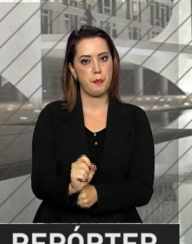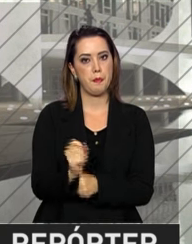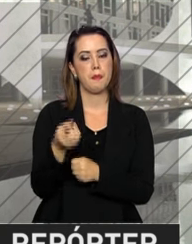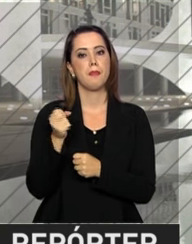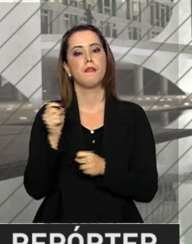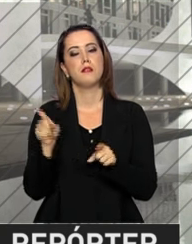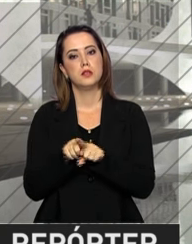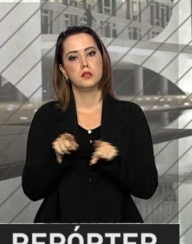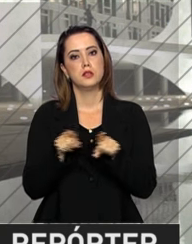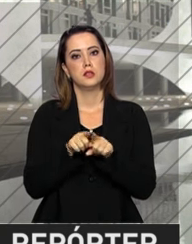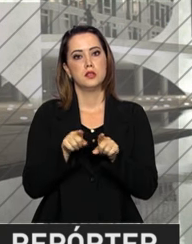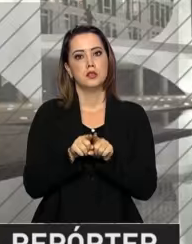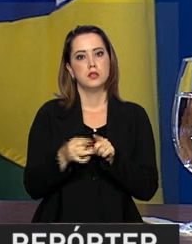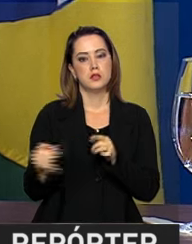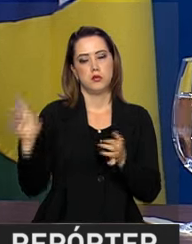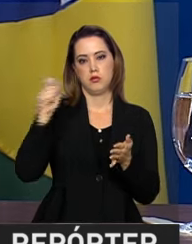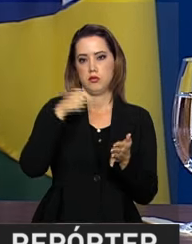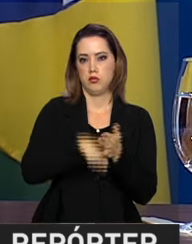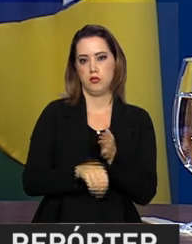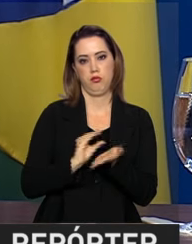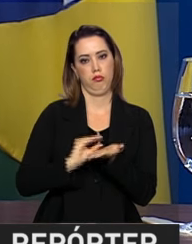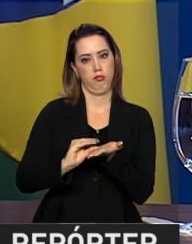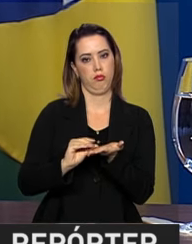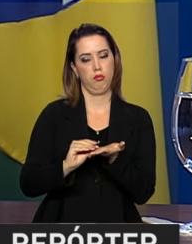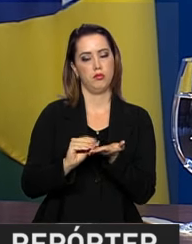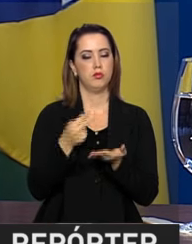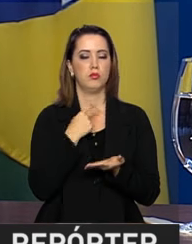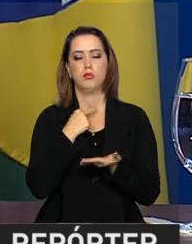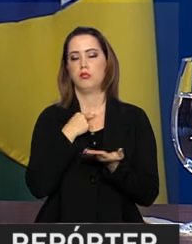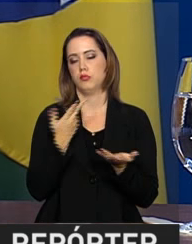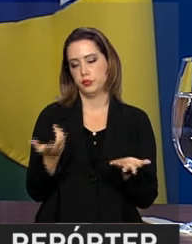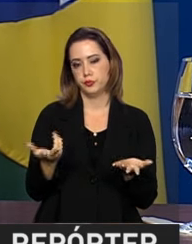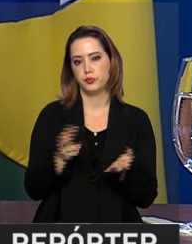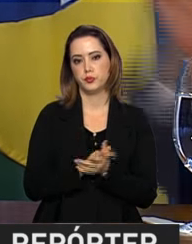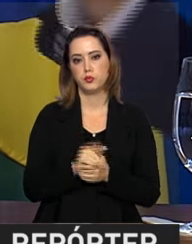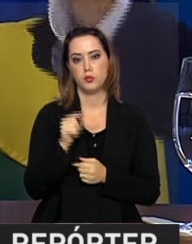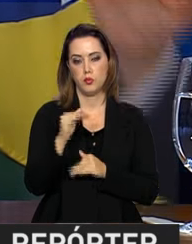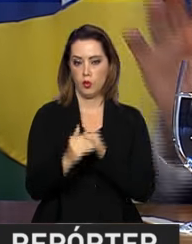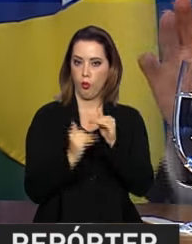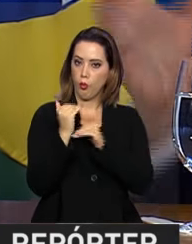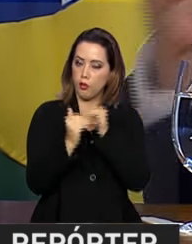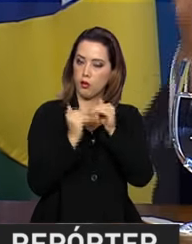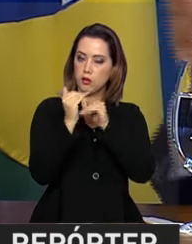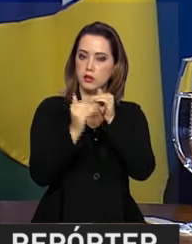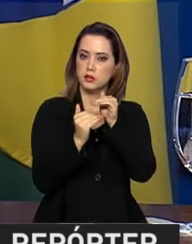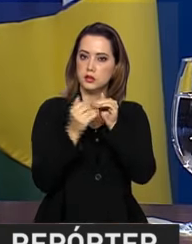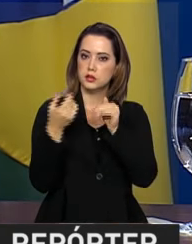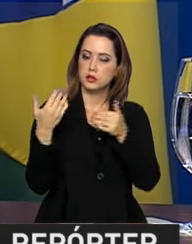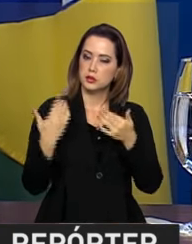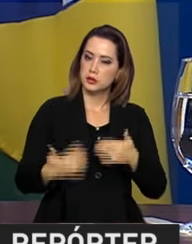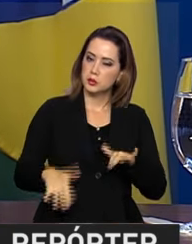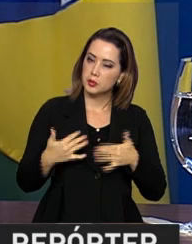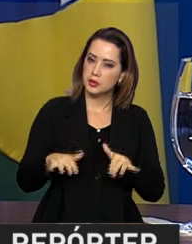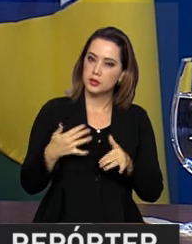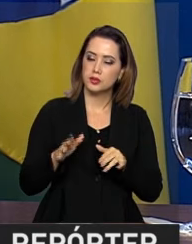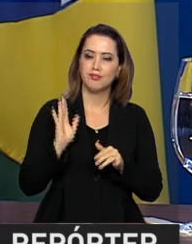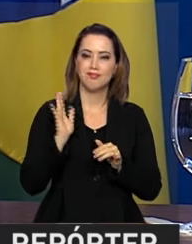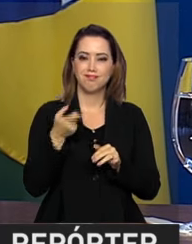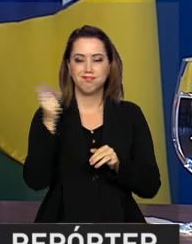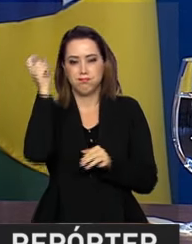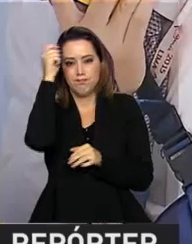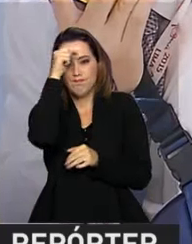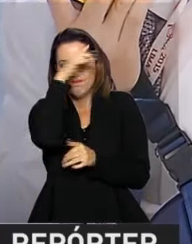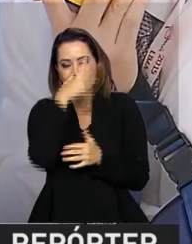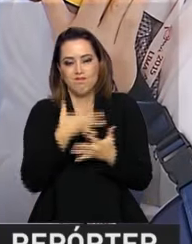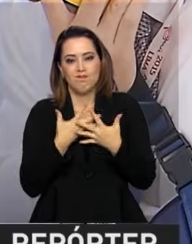também benefícios tributários. O ministro Henrique Meirelles acredita que o crescimento das despesas no Brasil se tornou insustentável,